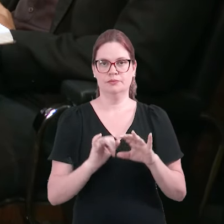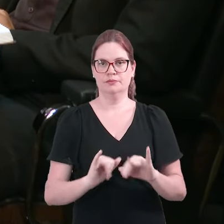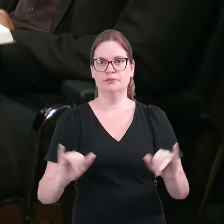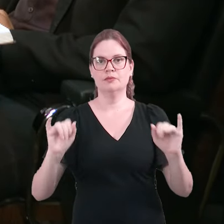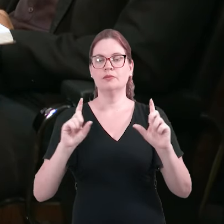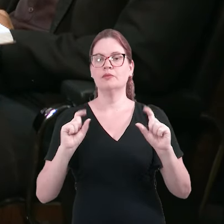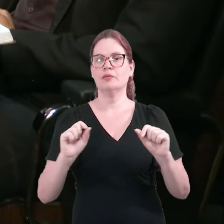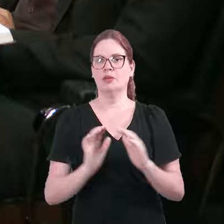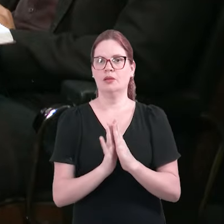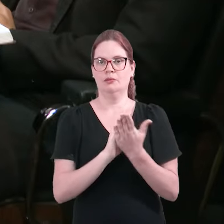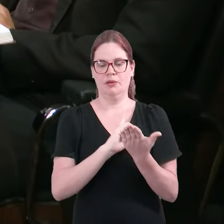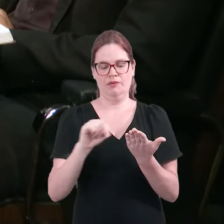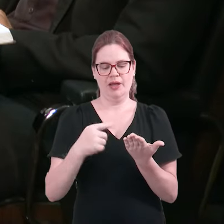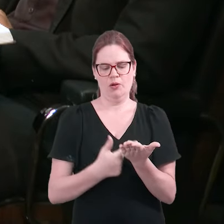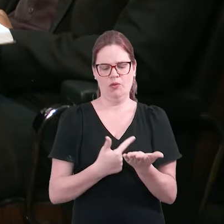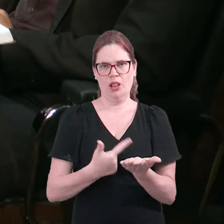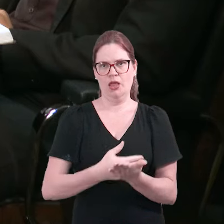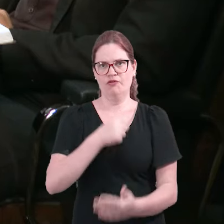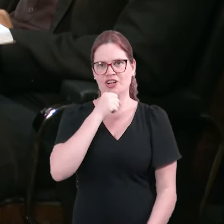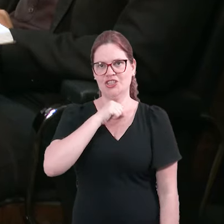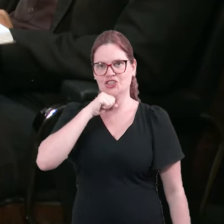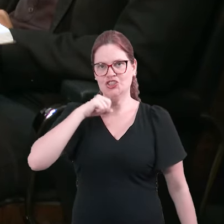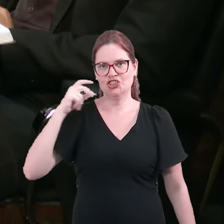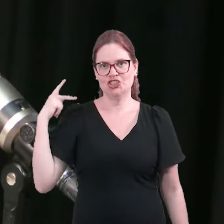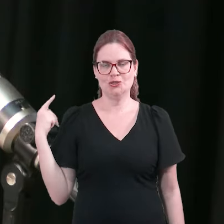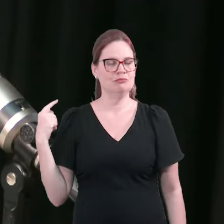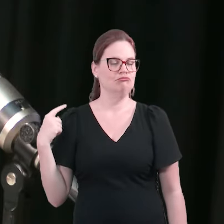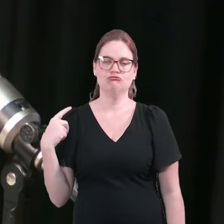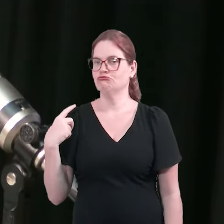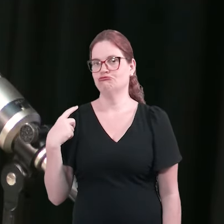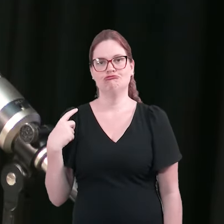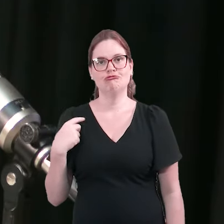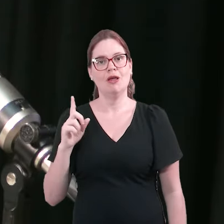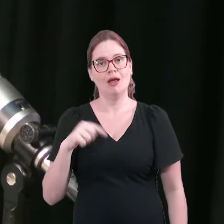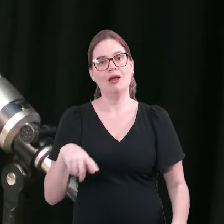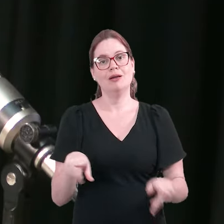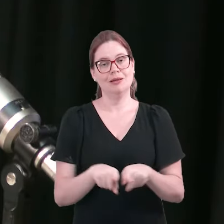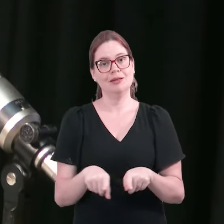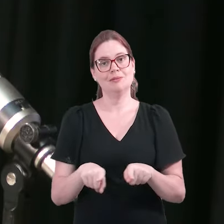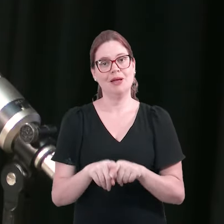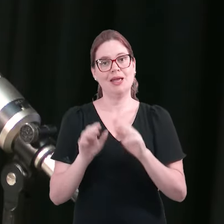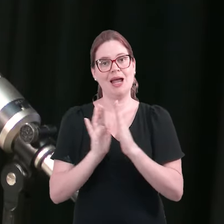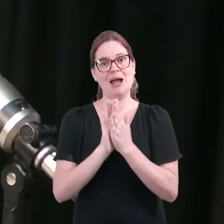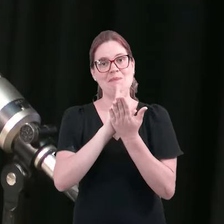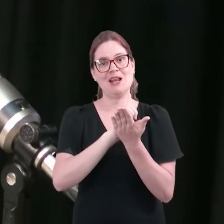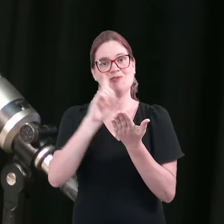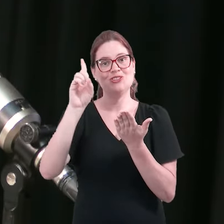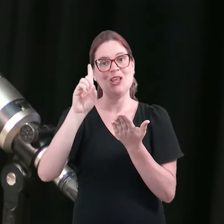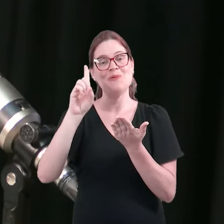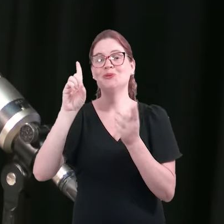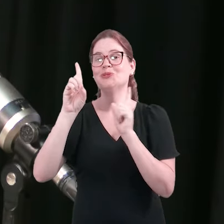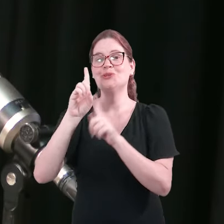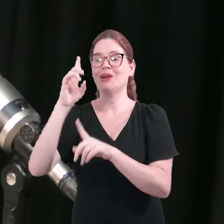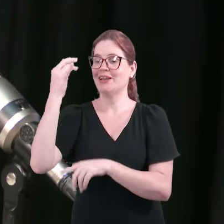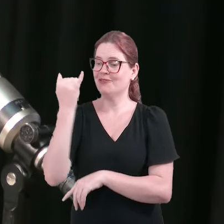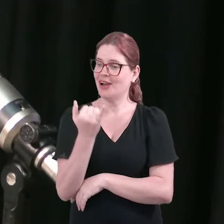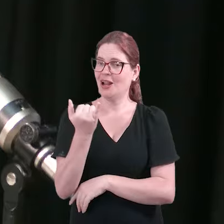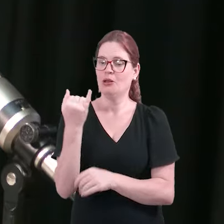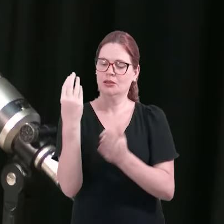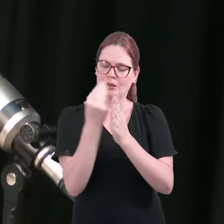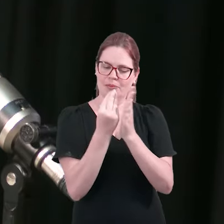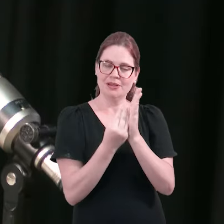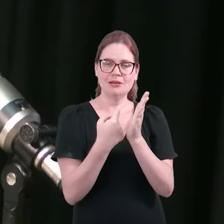ela não é apenas um livro antigo, né? Na verdade, a Bíblia, ela é a palavra que vem da eternidade, a palavra de